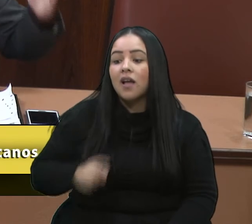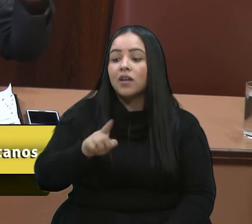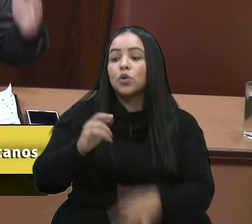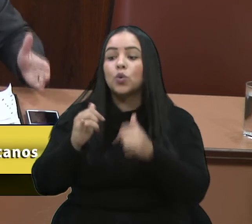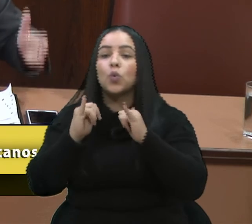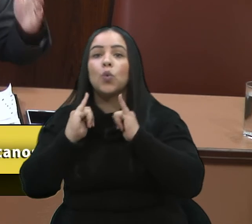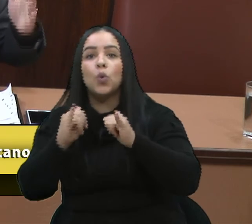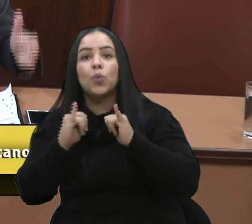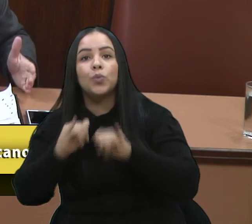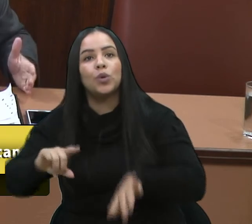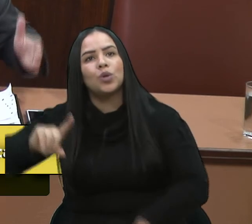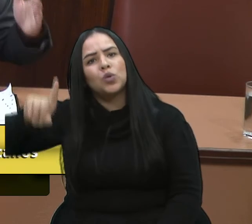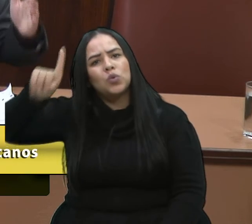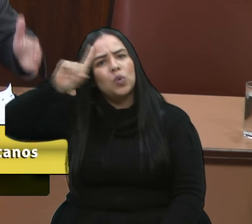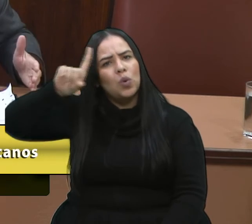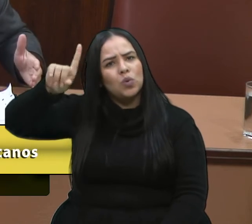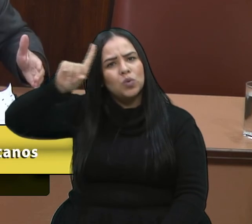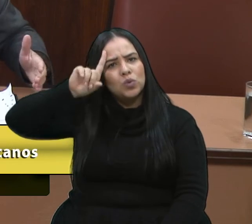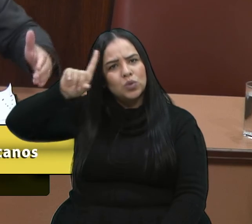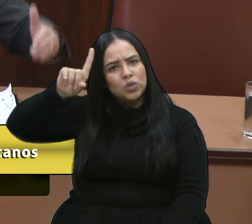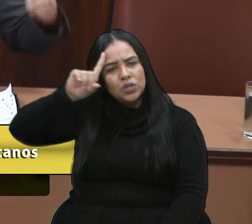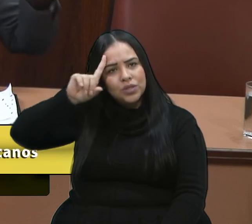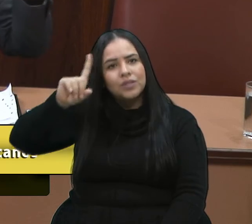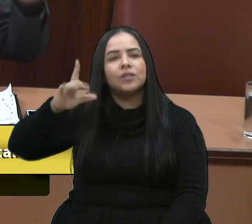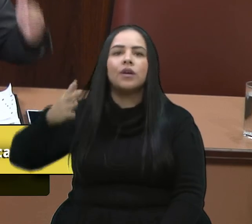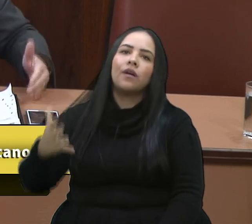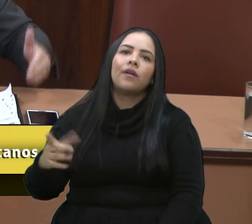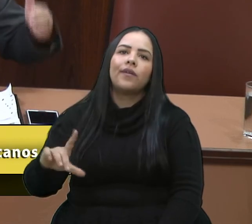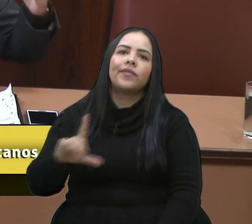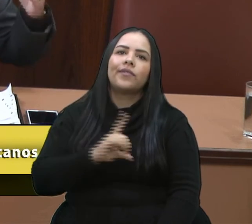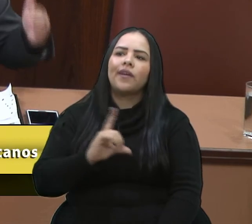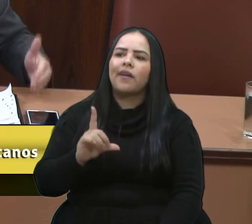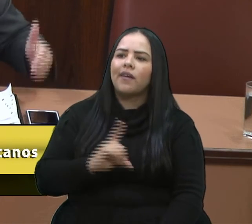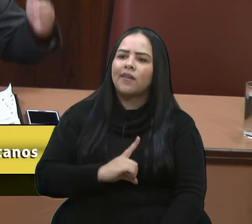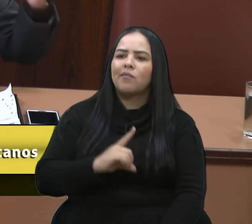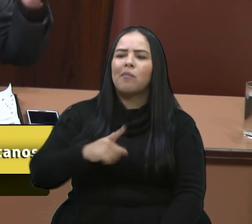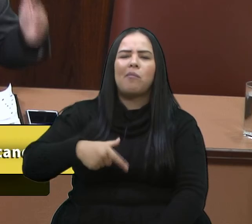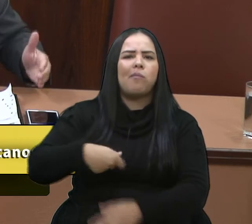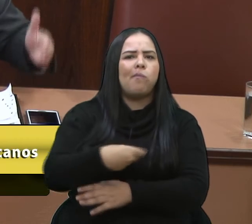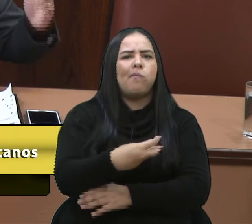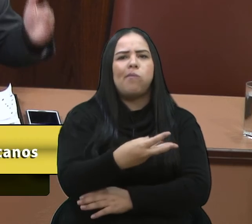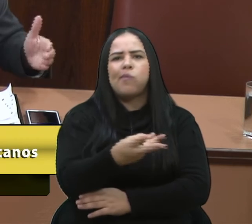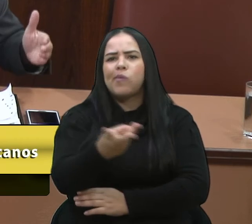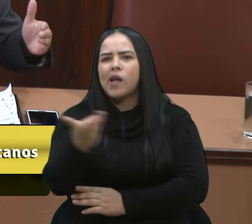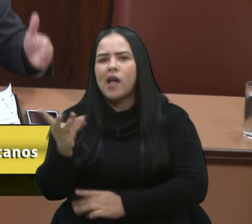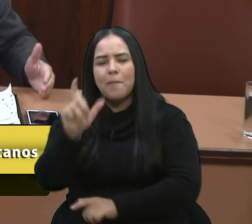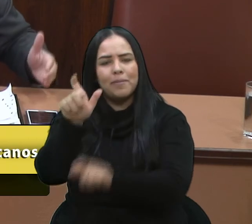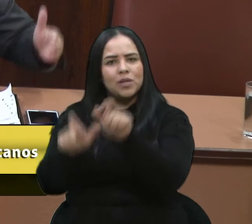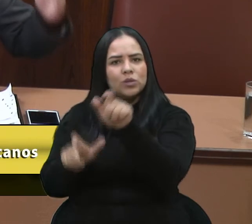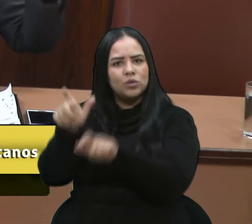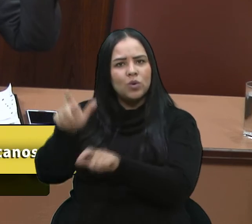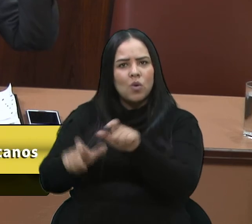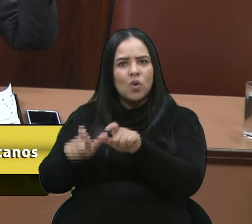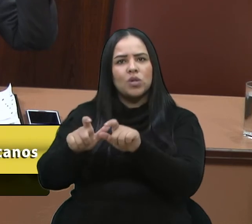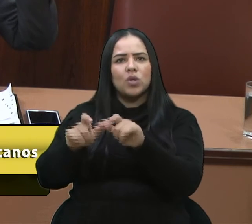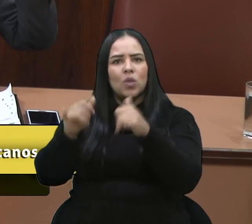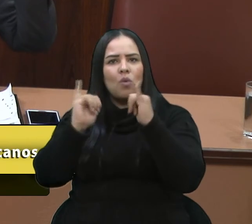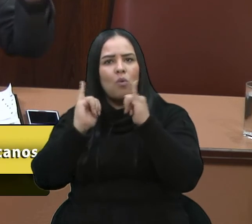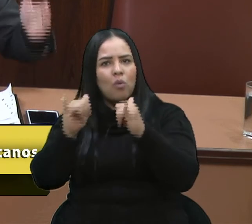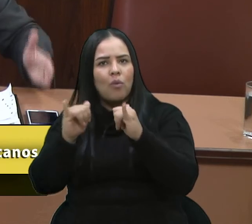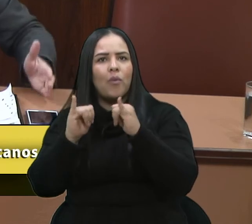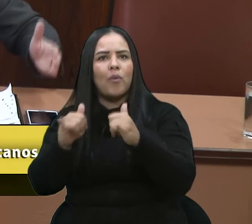que diariamente trafegam com centenas e centenas de usuários no transporte público,